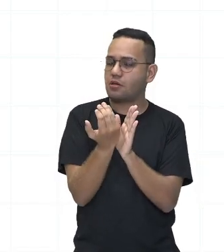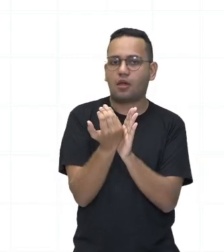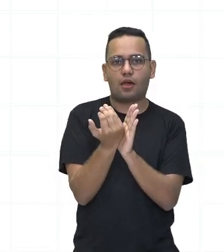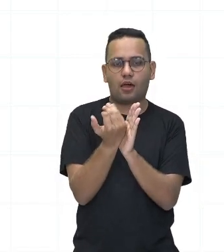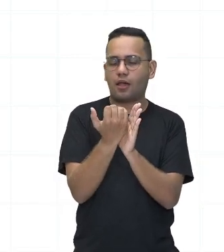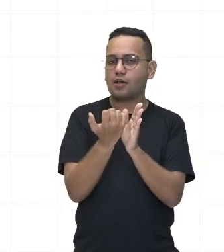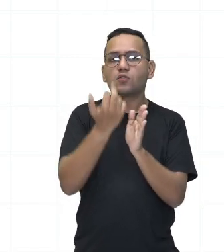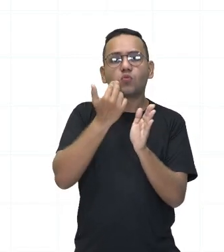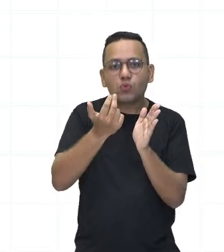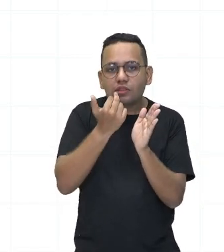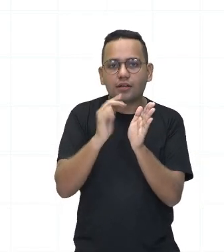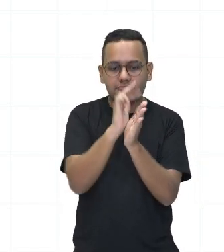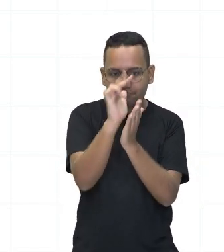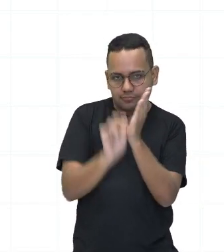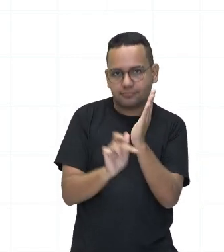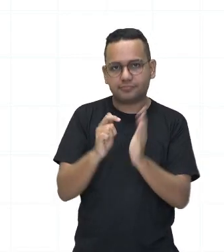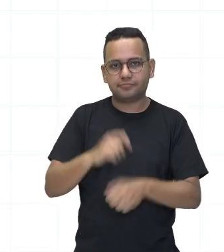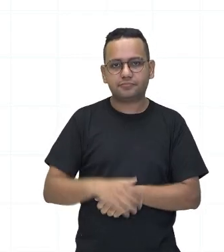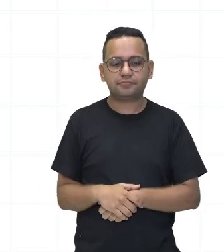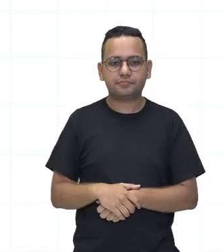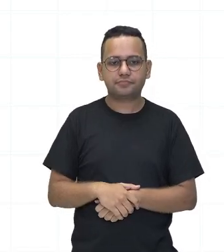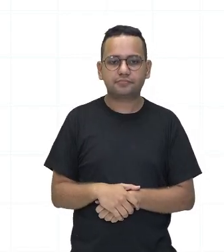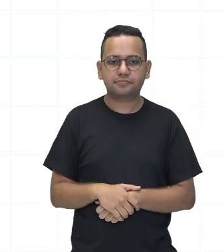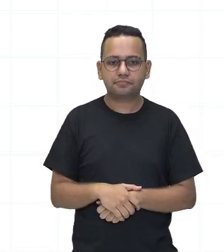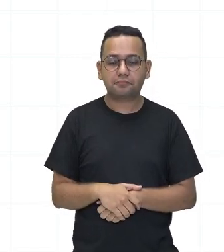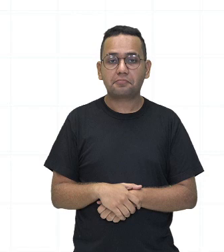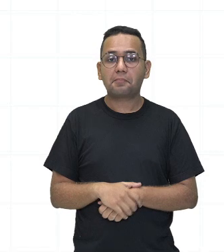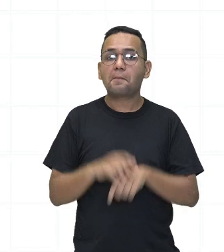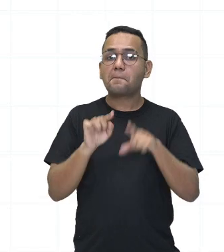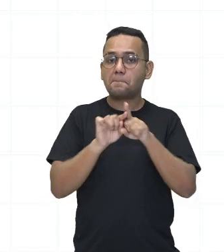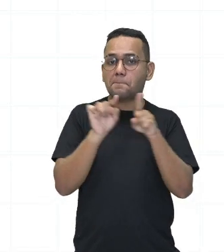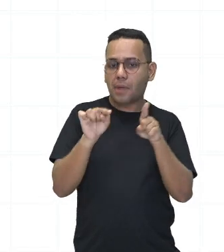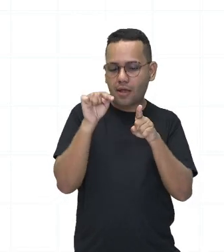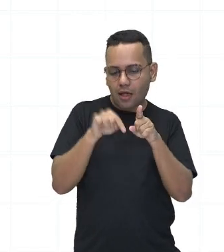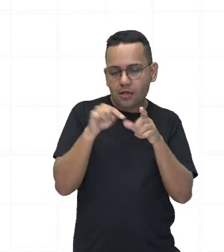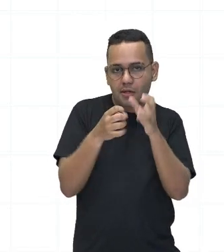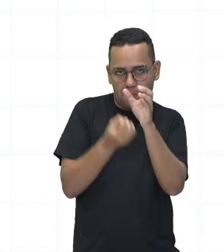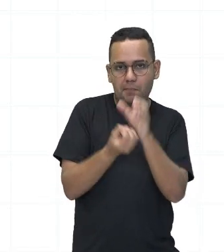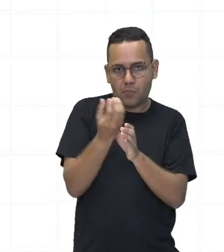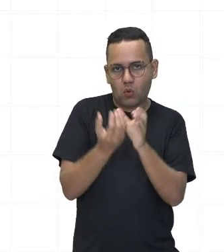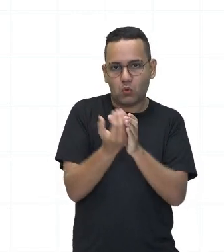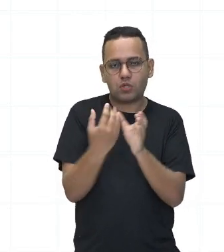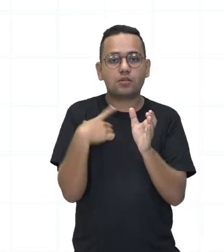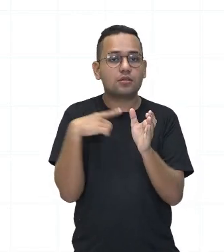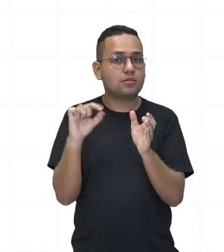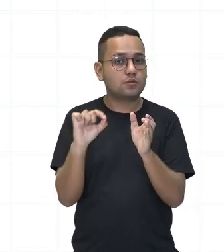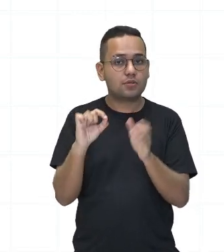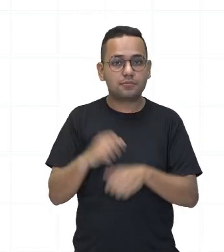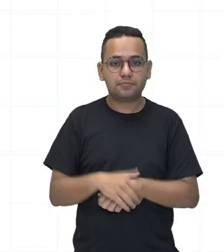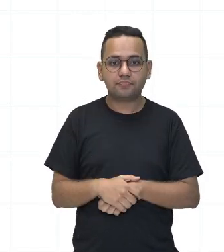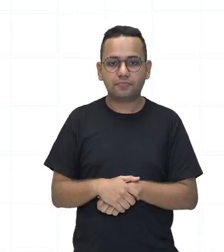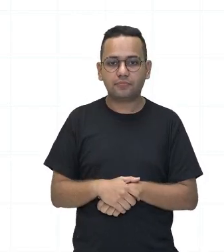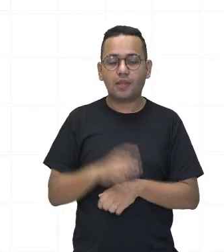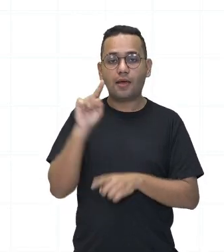E normalmente essa produção é feita por meio